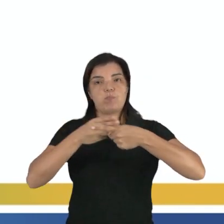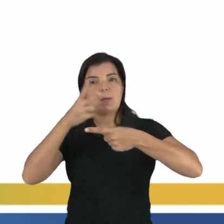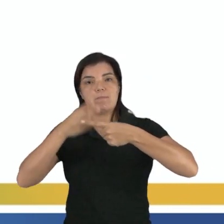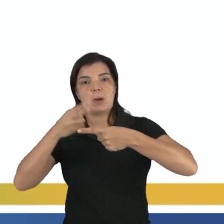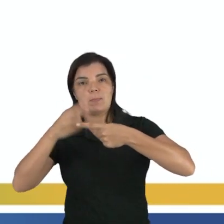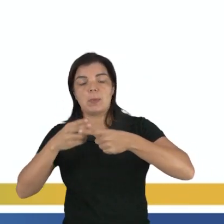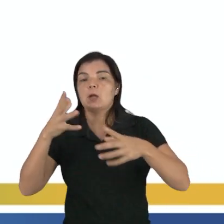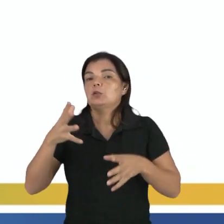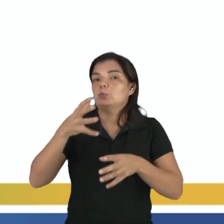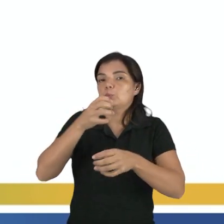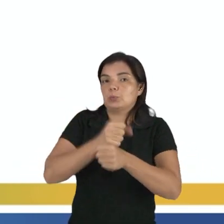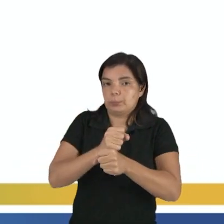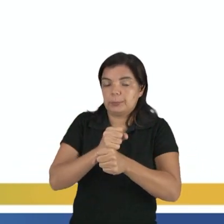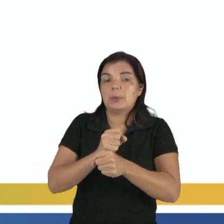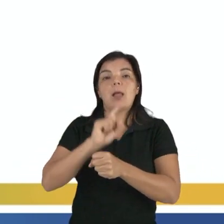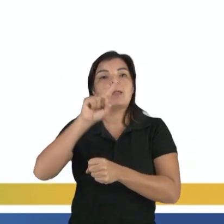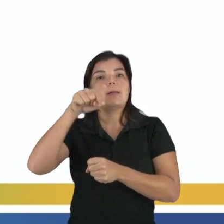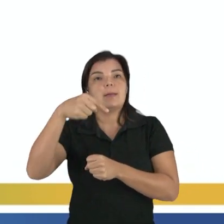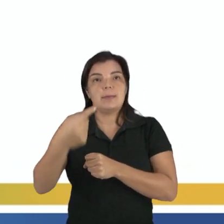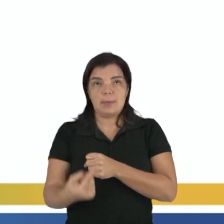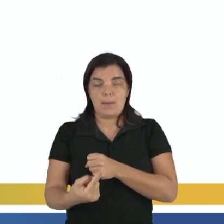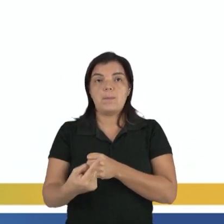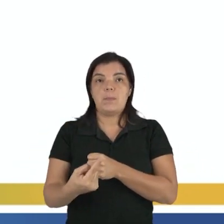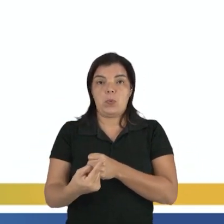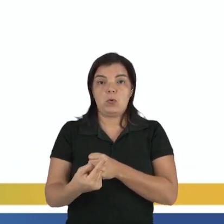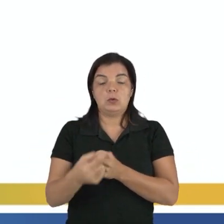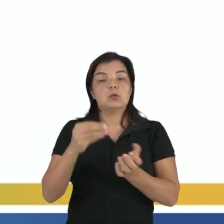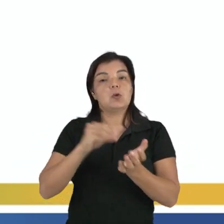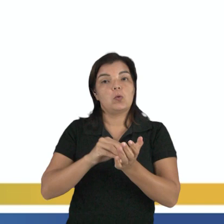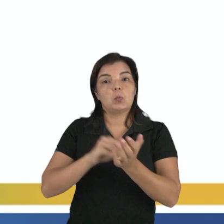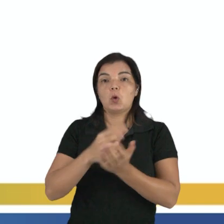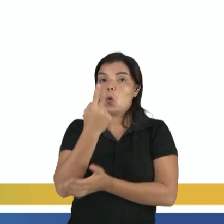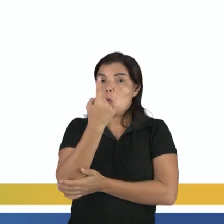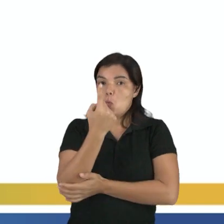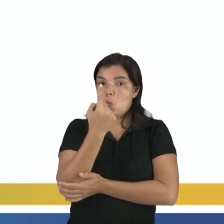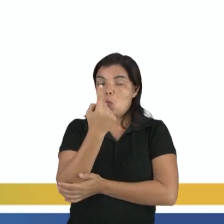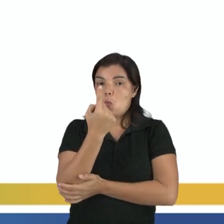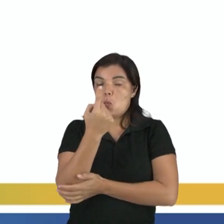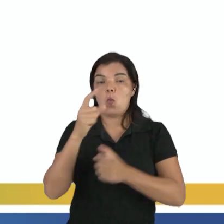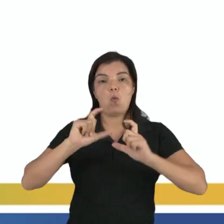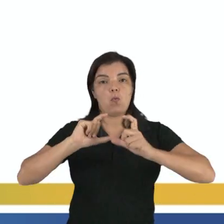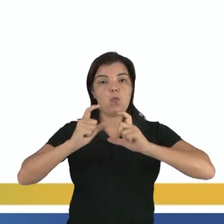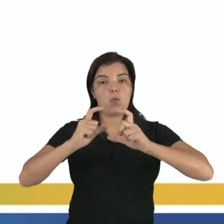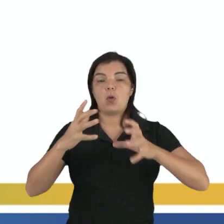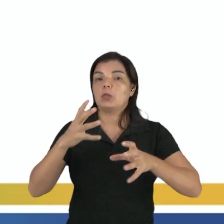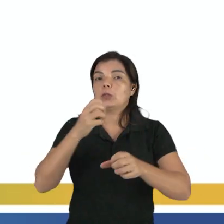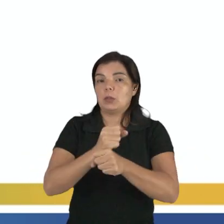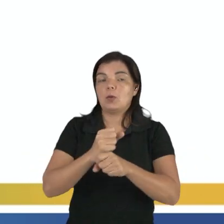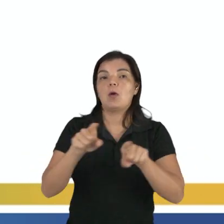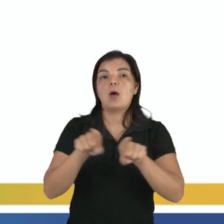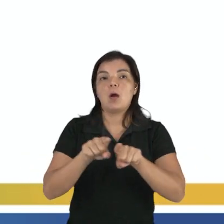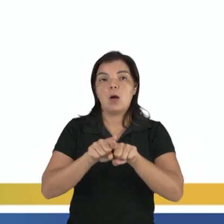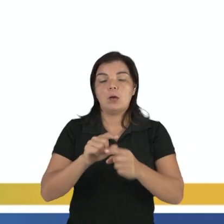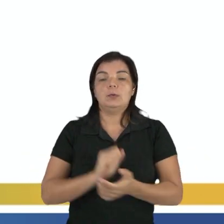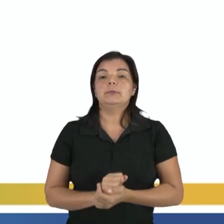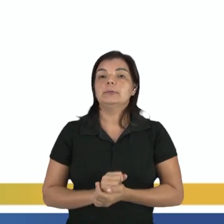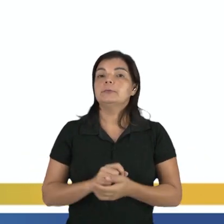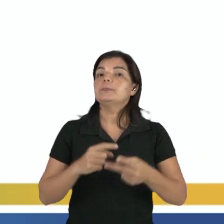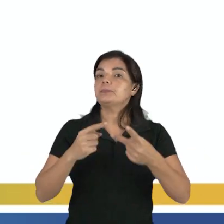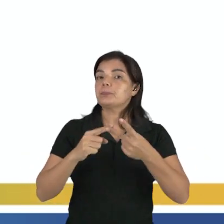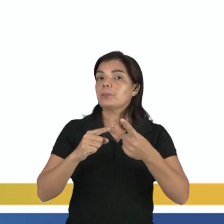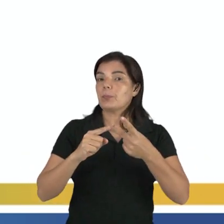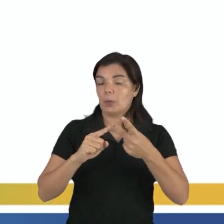equivalente né são Maria E aí aliança ia sobrar apenas um resistor total e aí você aplicaria